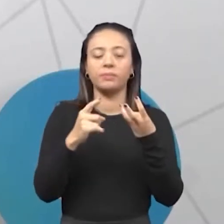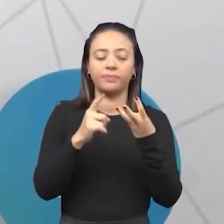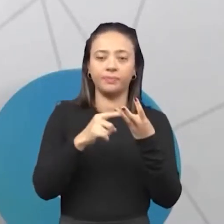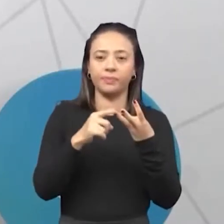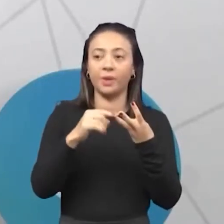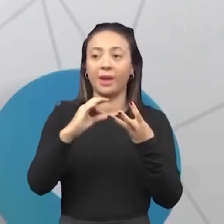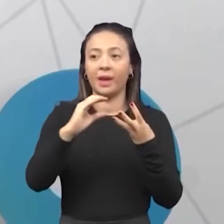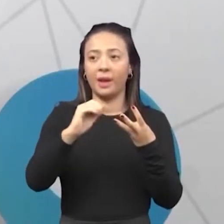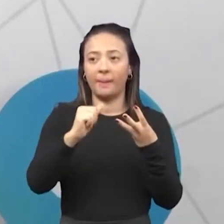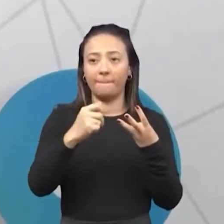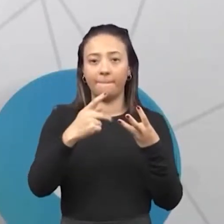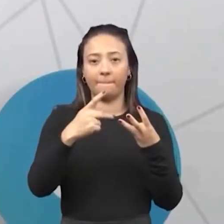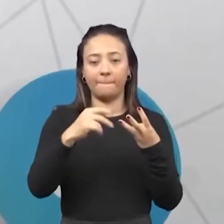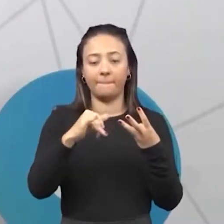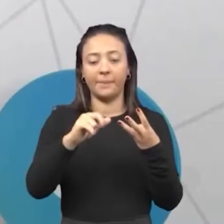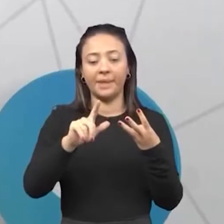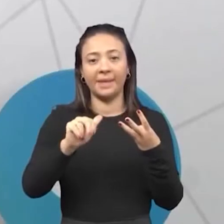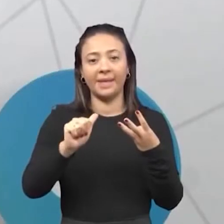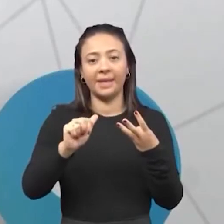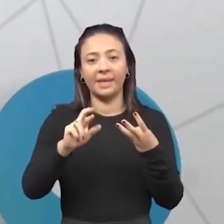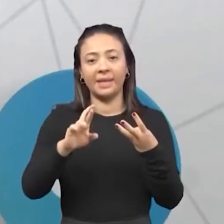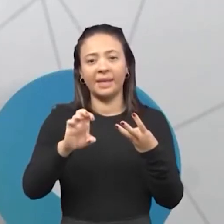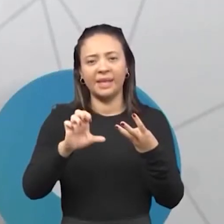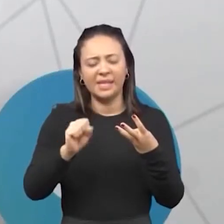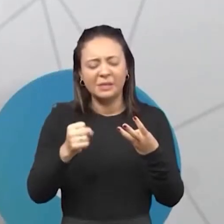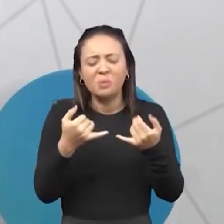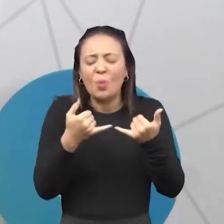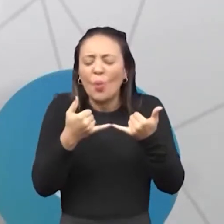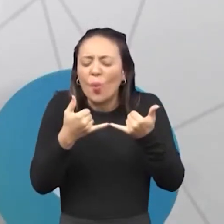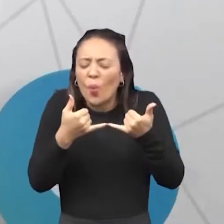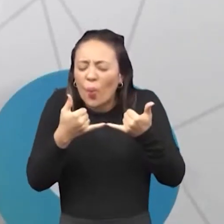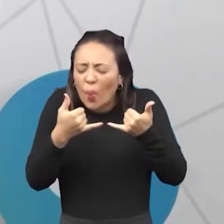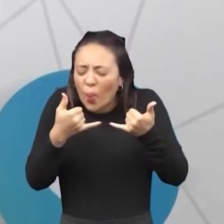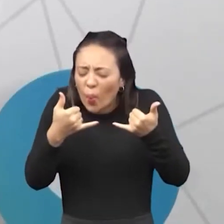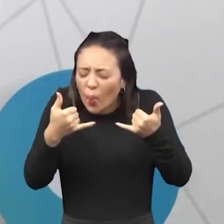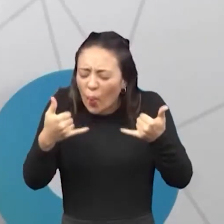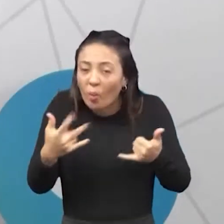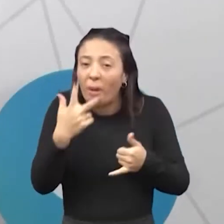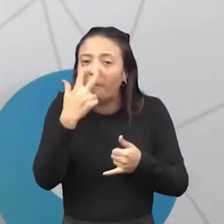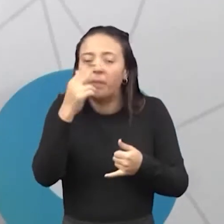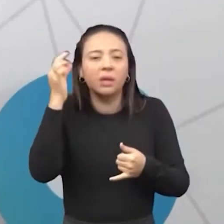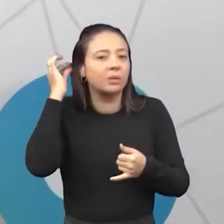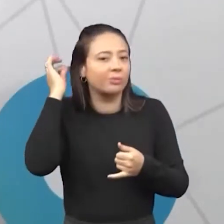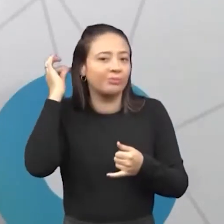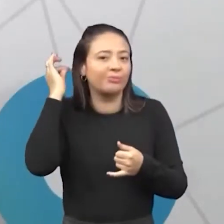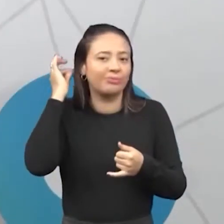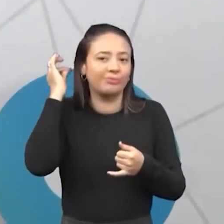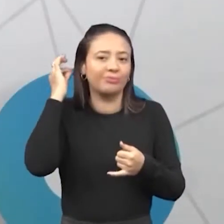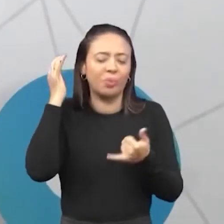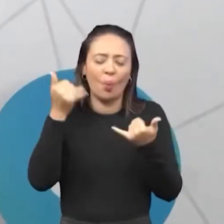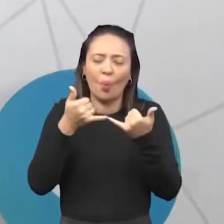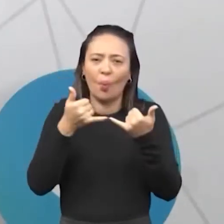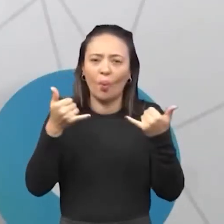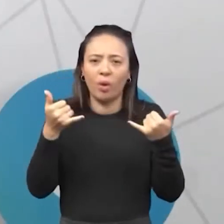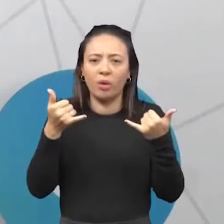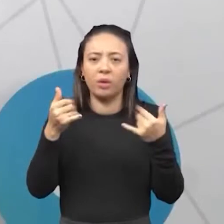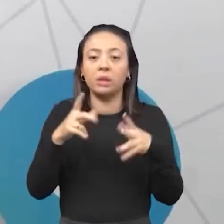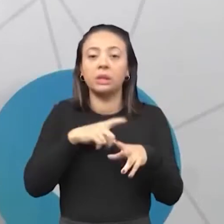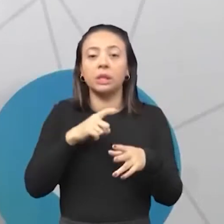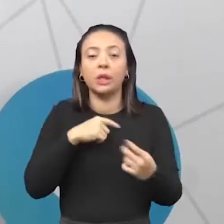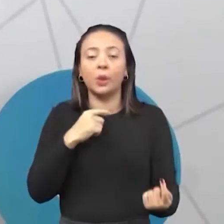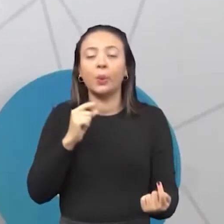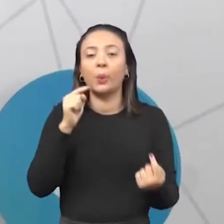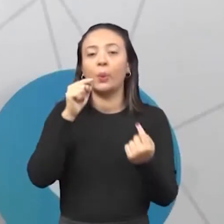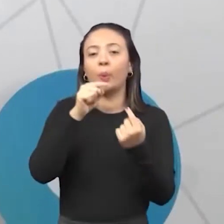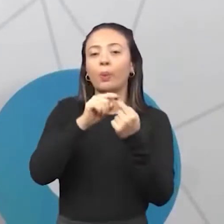os capilares sanguíneos, eles são bem finos, parecem fios de cabelo e fazem a